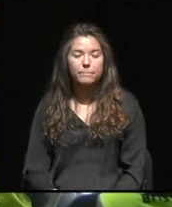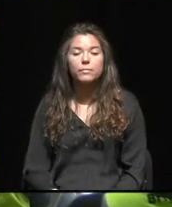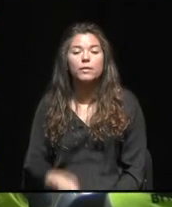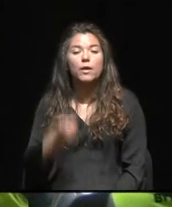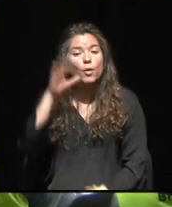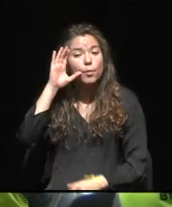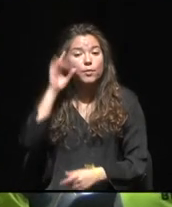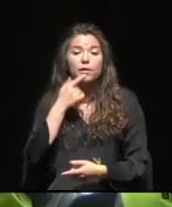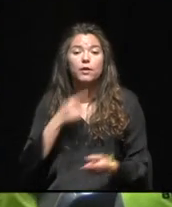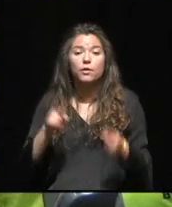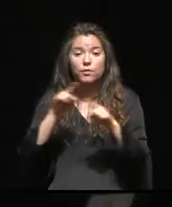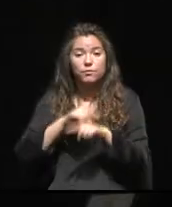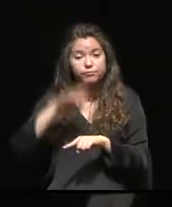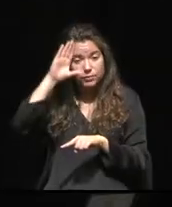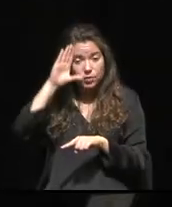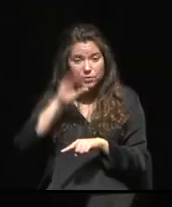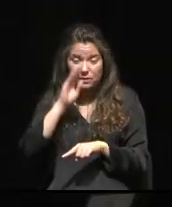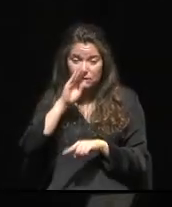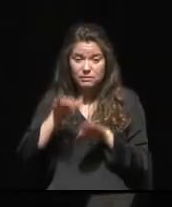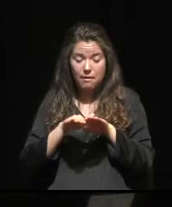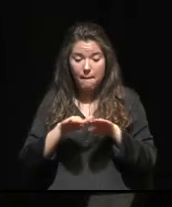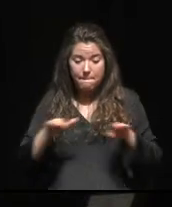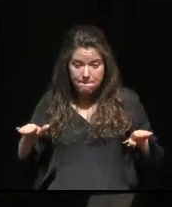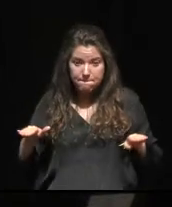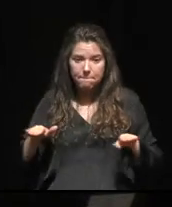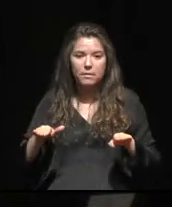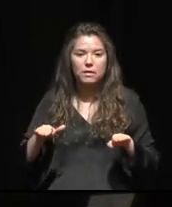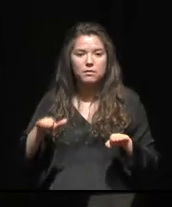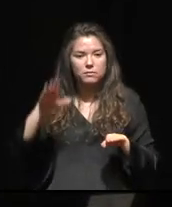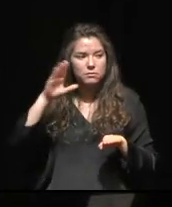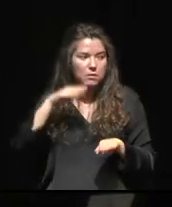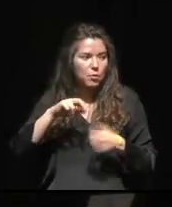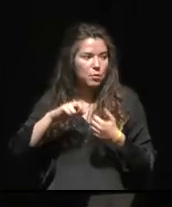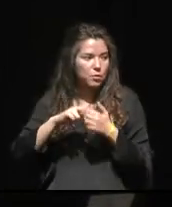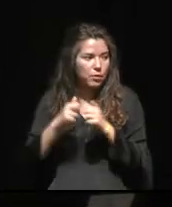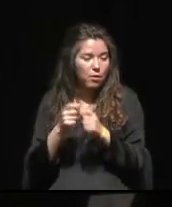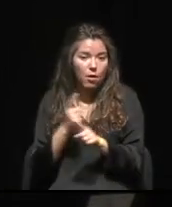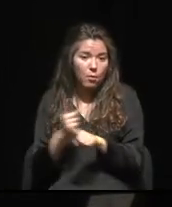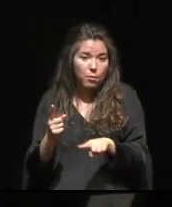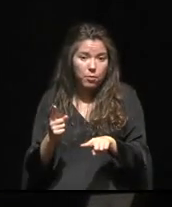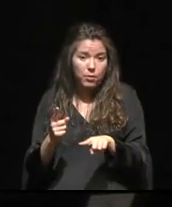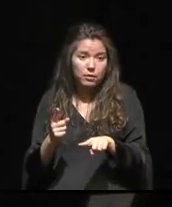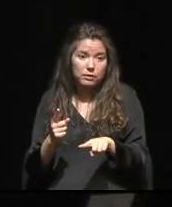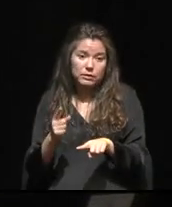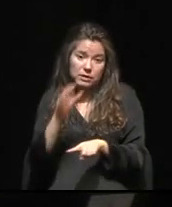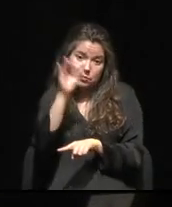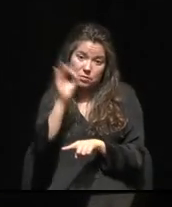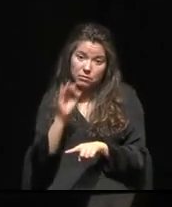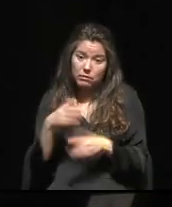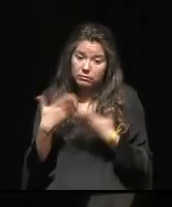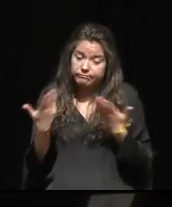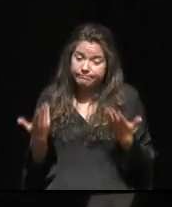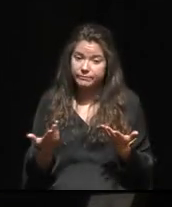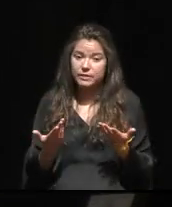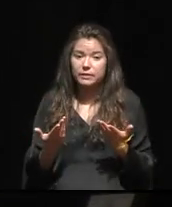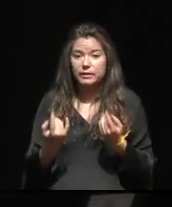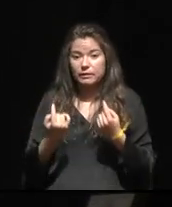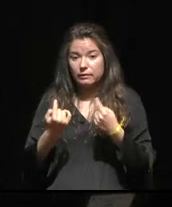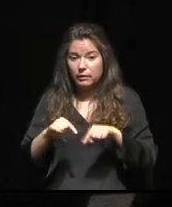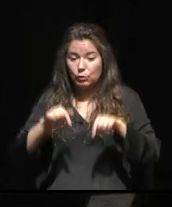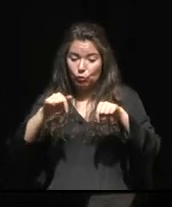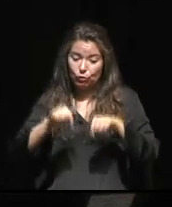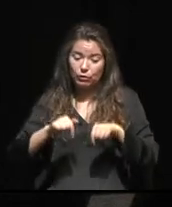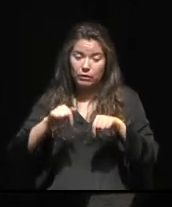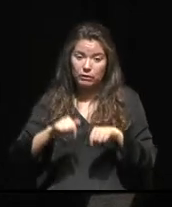Boa tarde de novo eu não sei se a mesa da Assembleia Municipal não está em risco porque não Estamos a cumprir as cotas e temos aqui